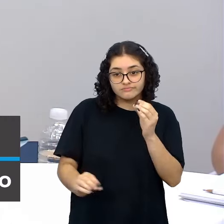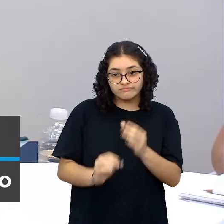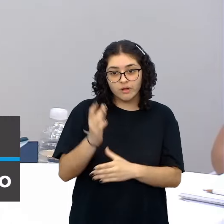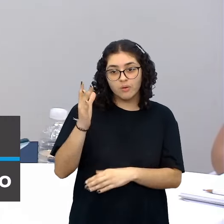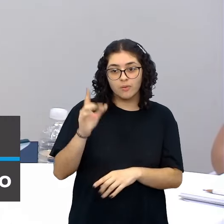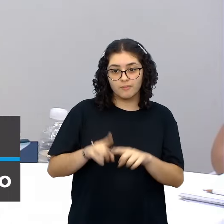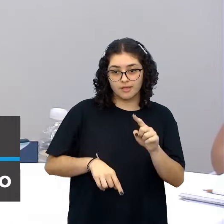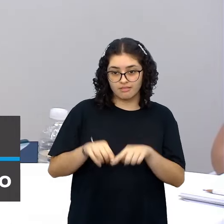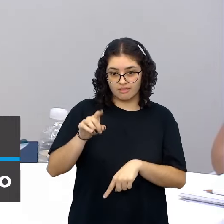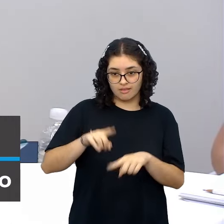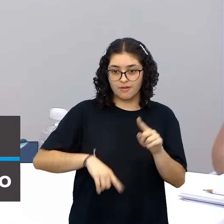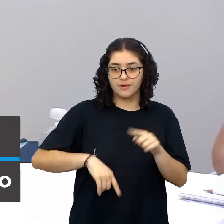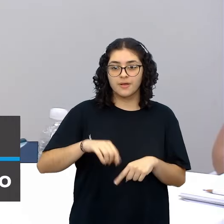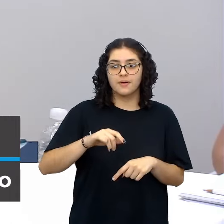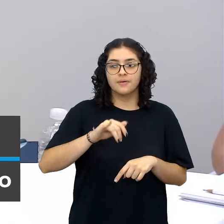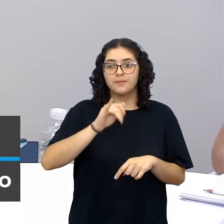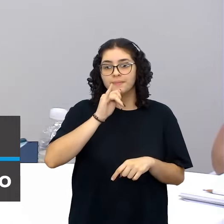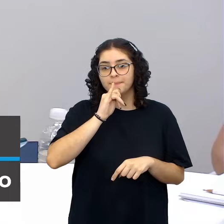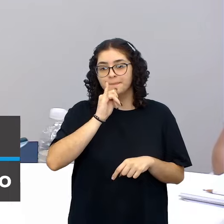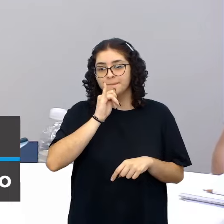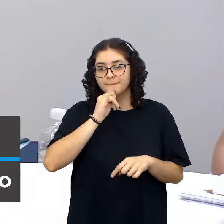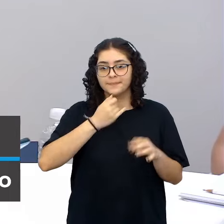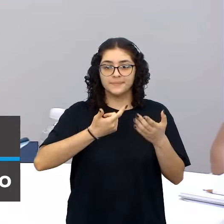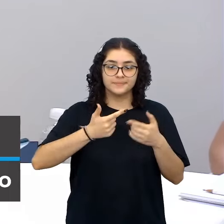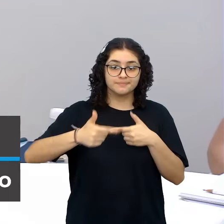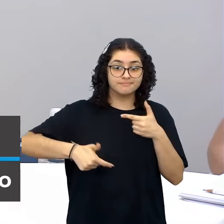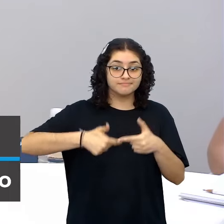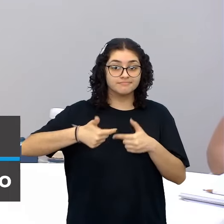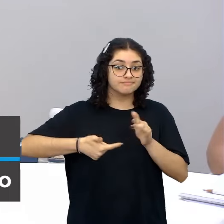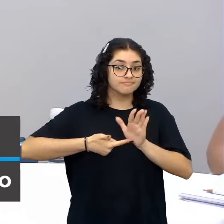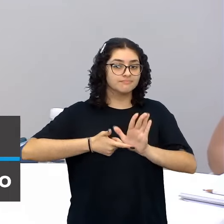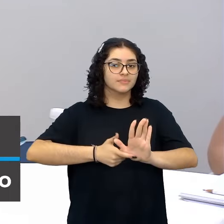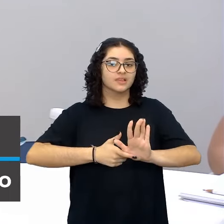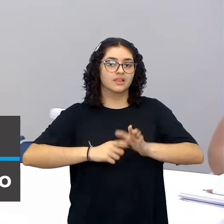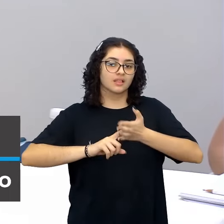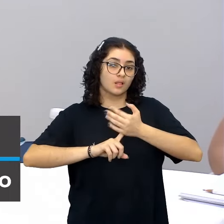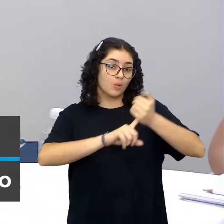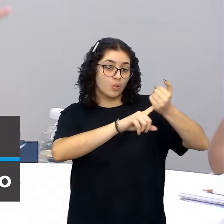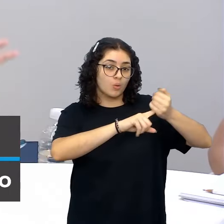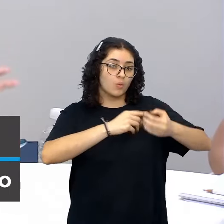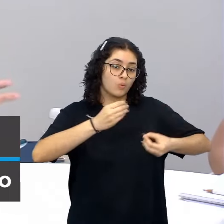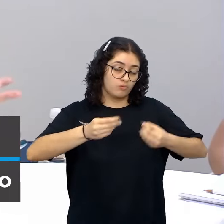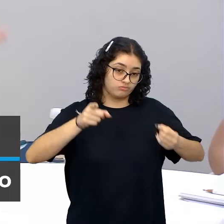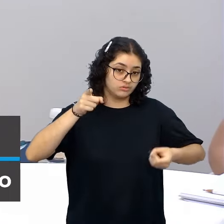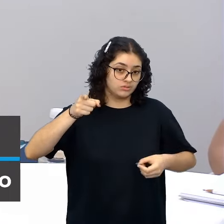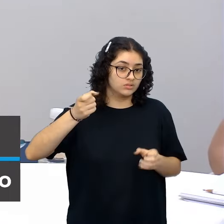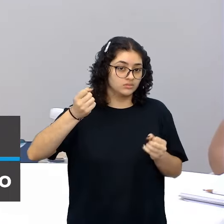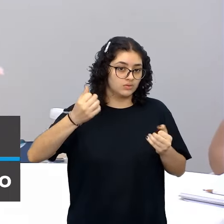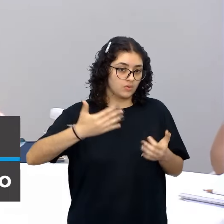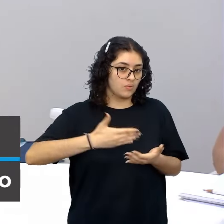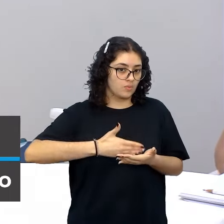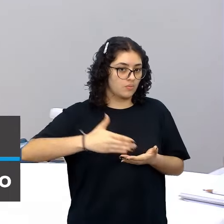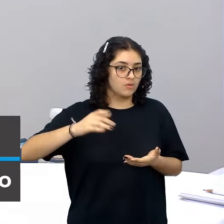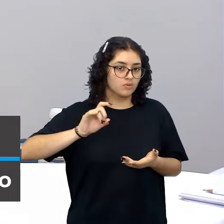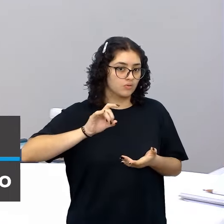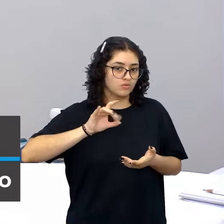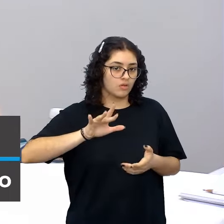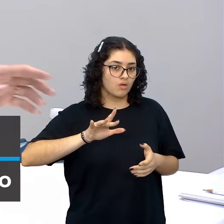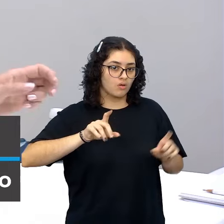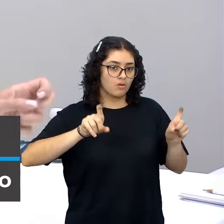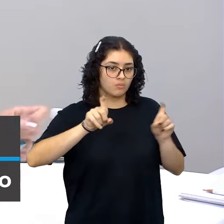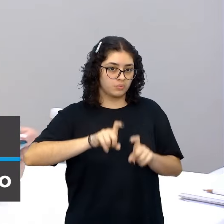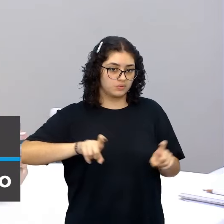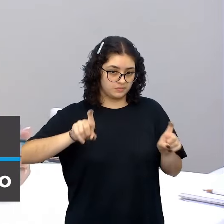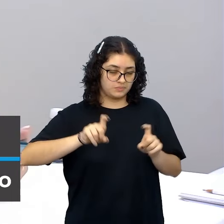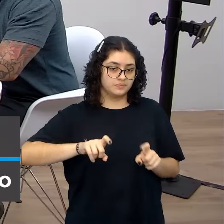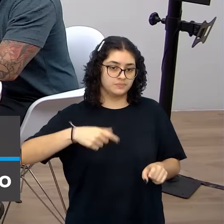já trabalhou aqui, por exemplo, mostrando que trabalho com tecnologia, como você falou no início, não é só o computador.